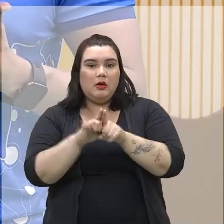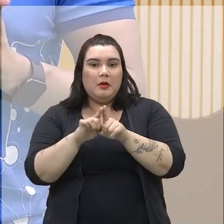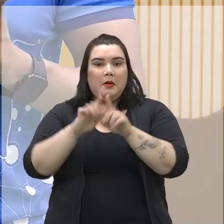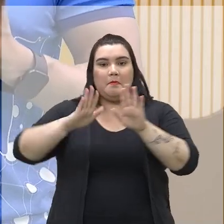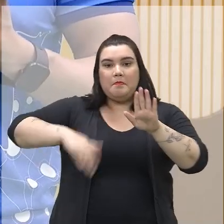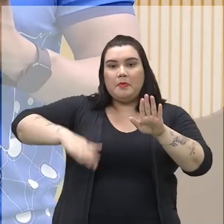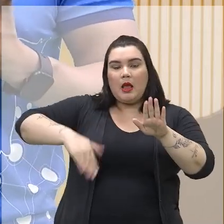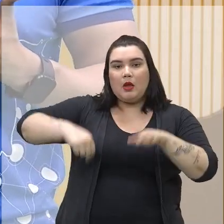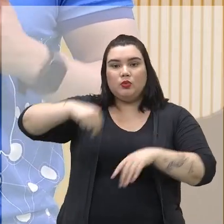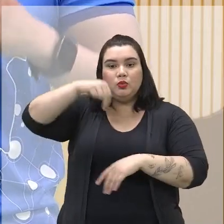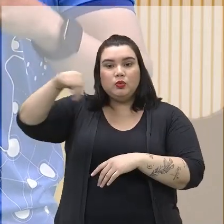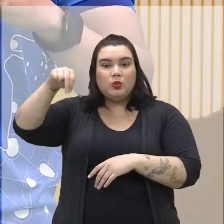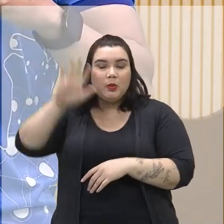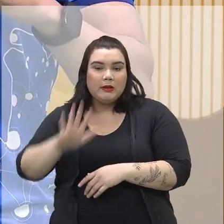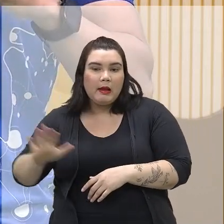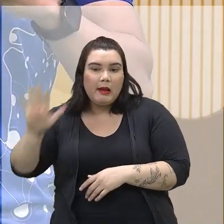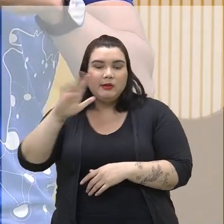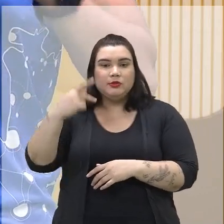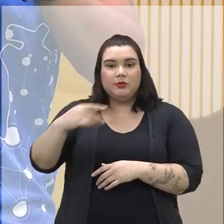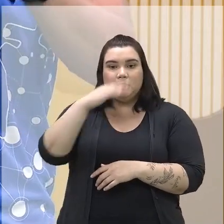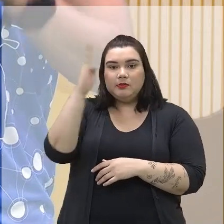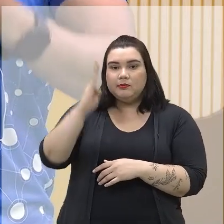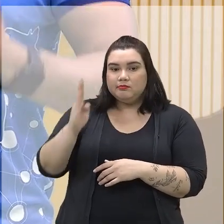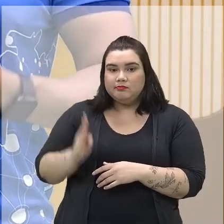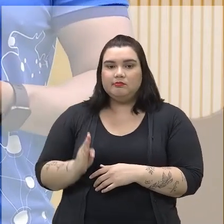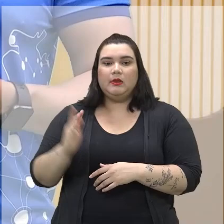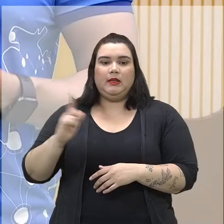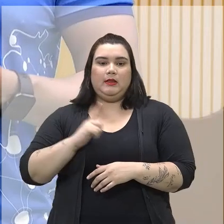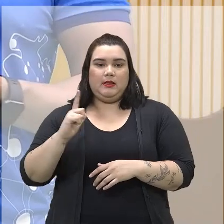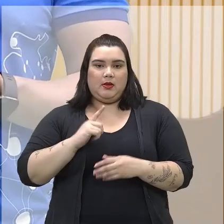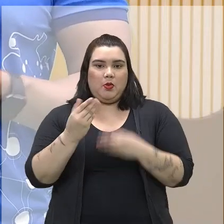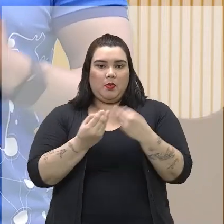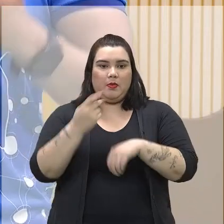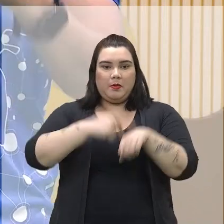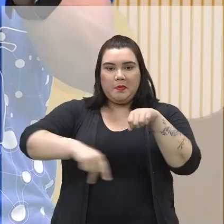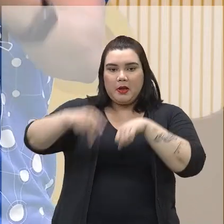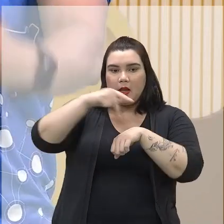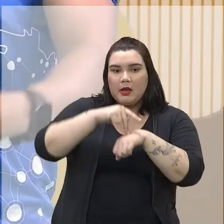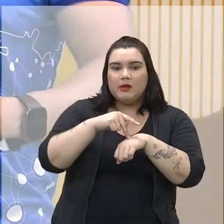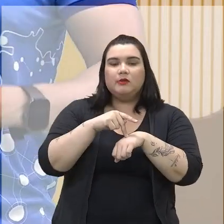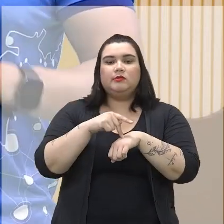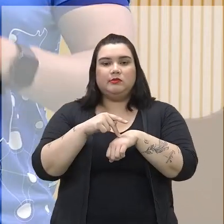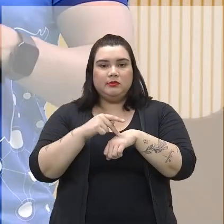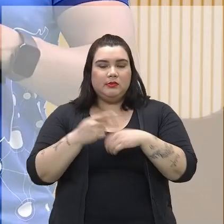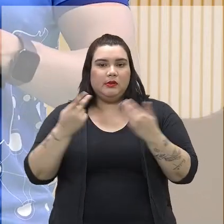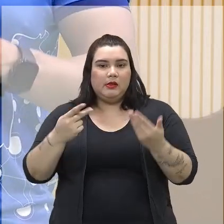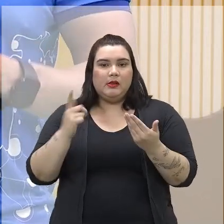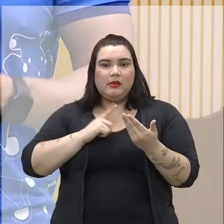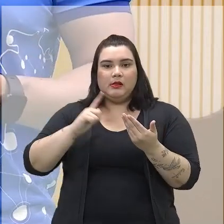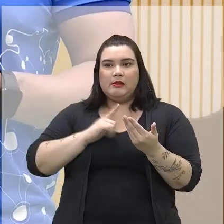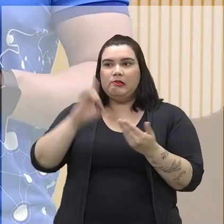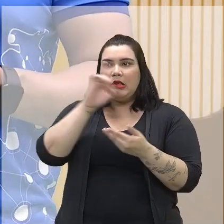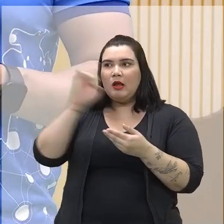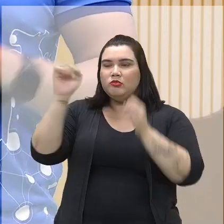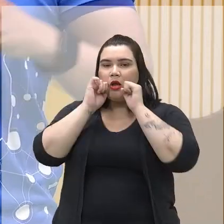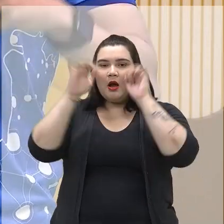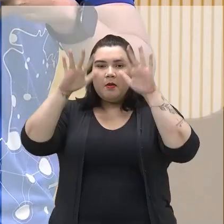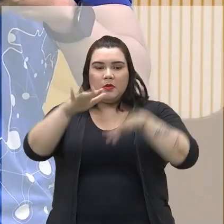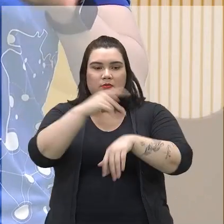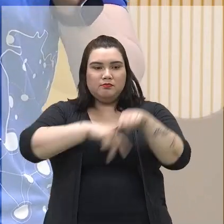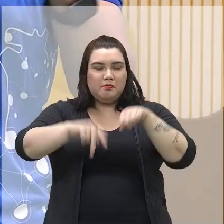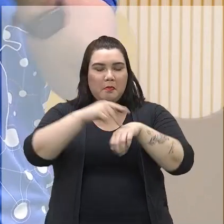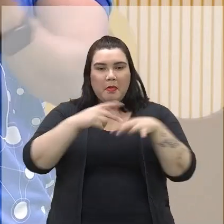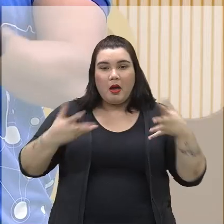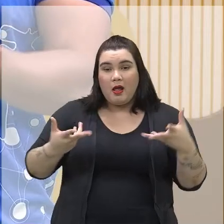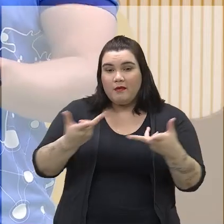do Nordeste brasileiro, então a gente se vende muito como esse país tropical, abençoado por Deus, bonito por natureza, então a gente